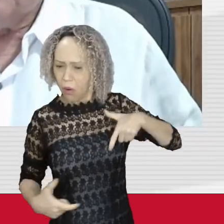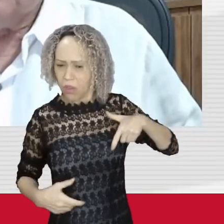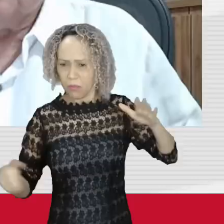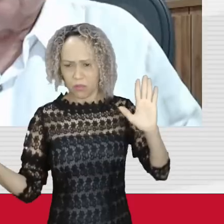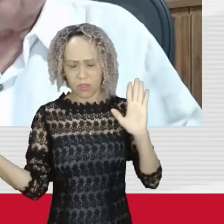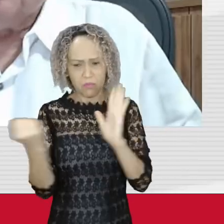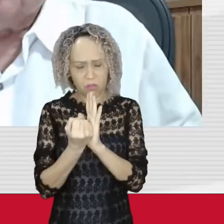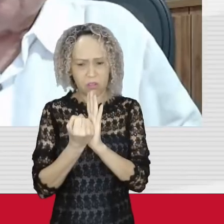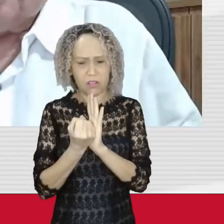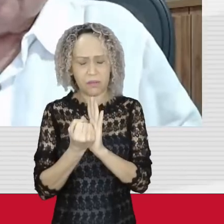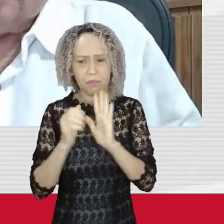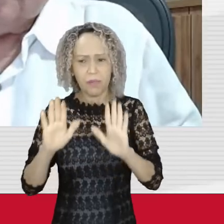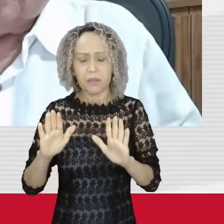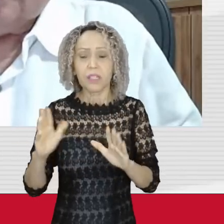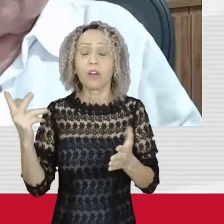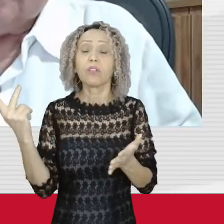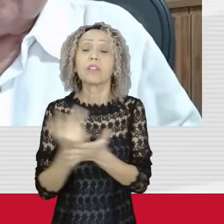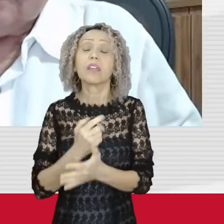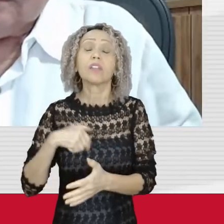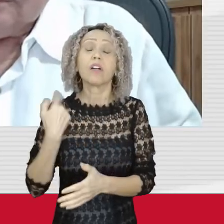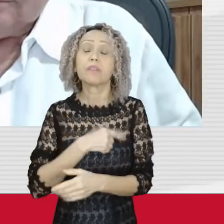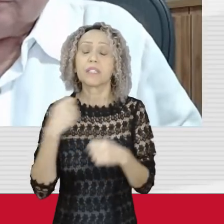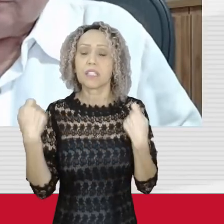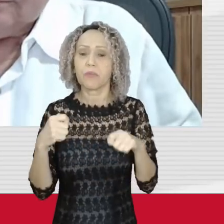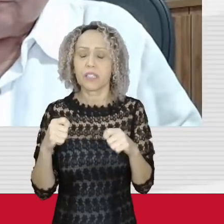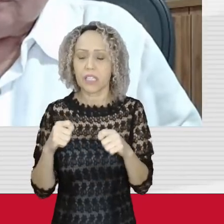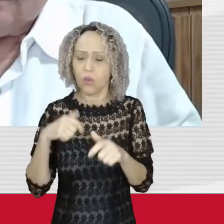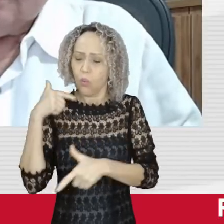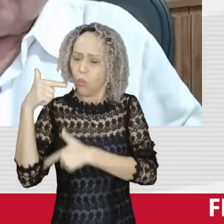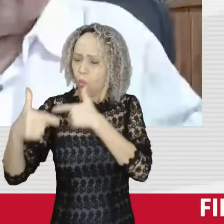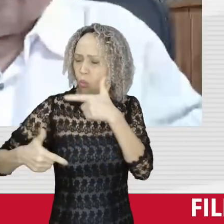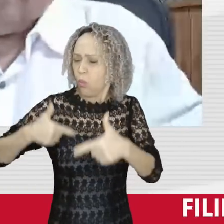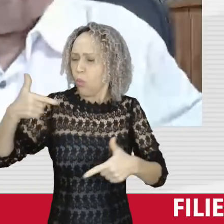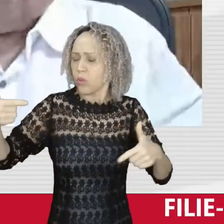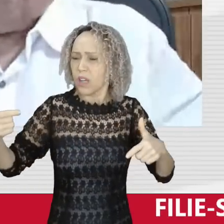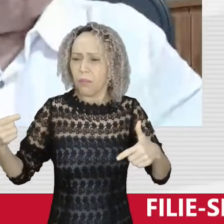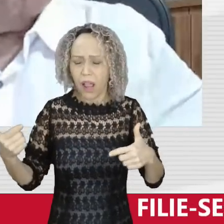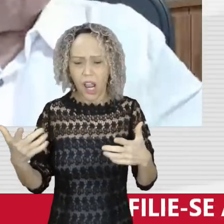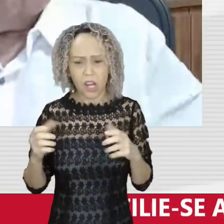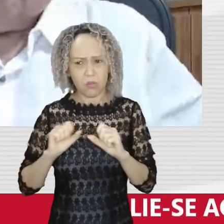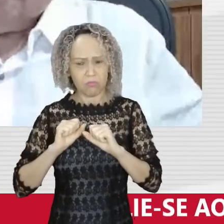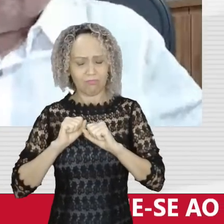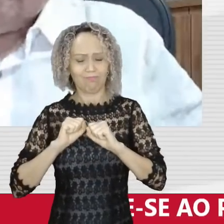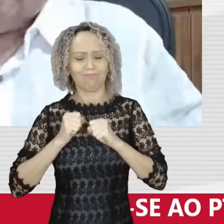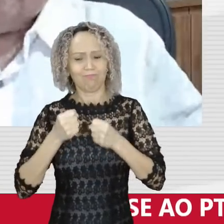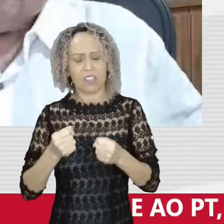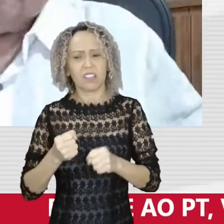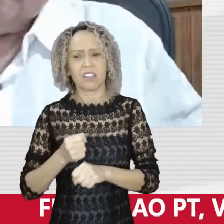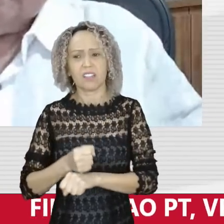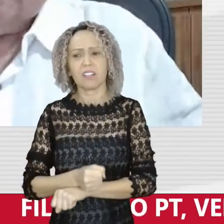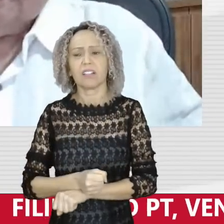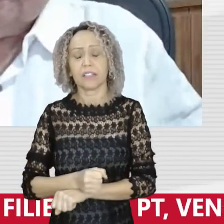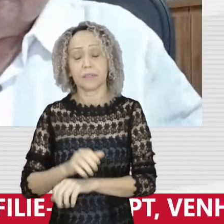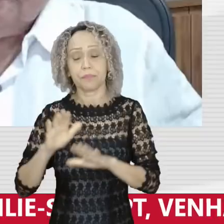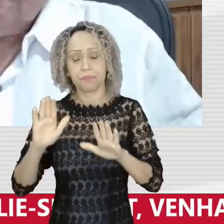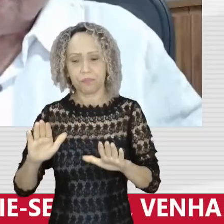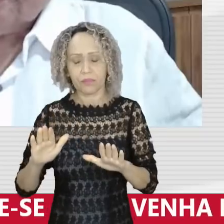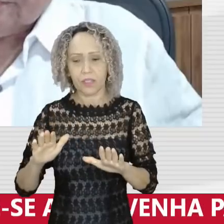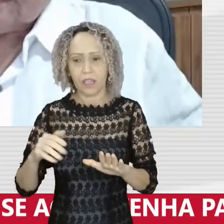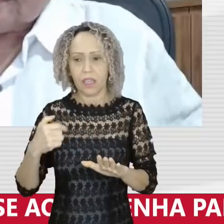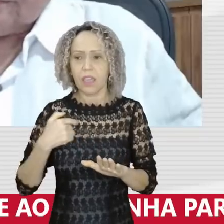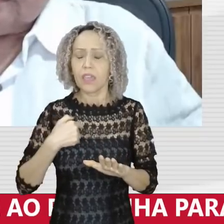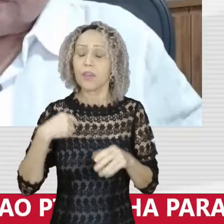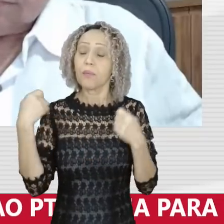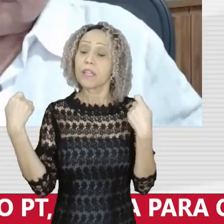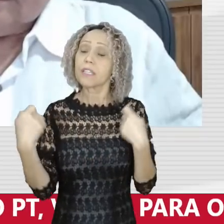E aí, isso vale para todos os poderes, para todos os espaços, mas inclusive individualmente. Eu preciso querer